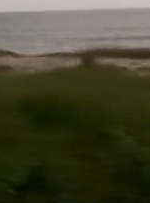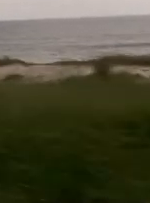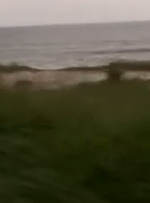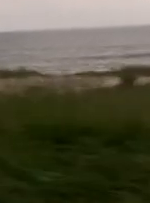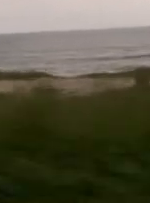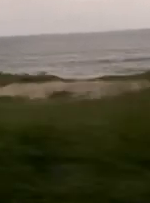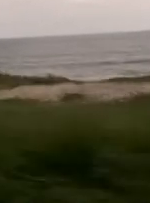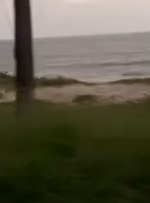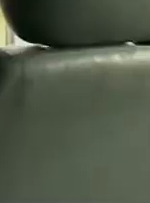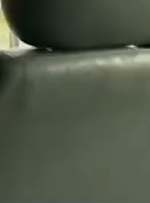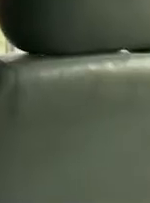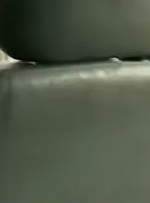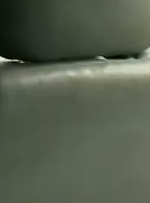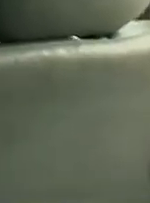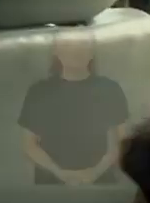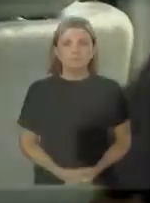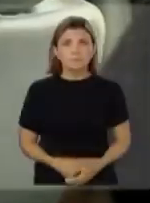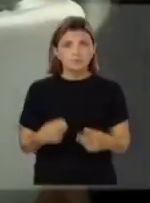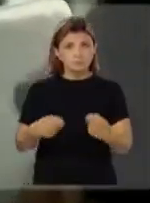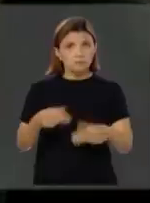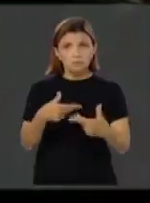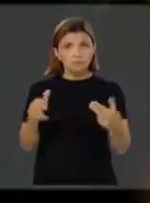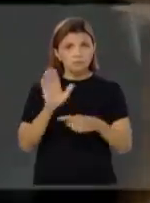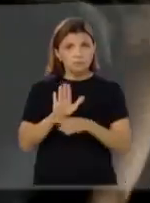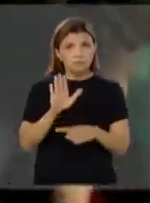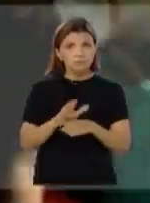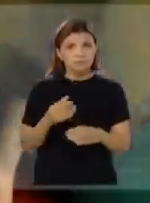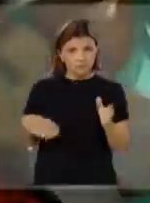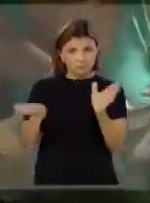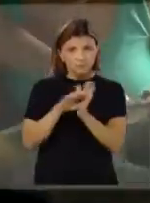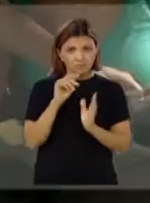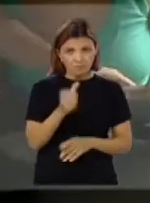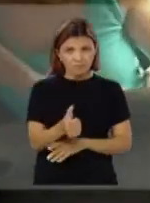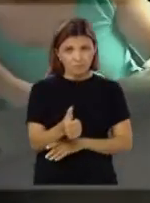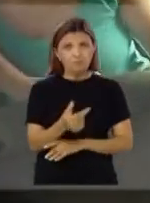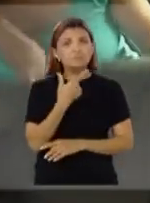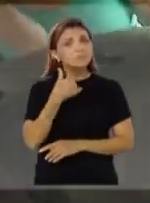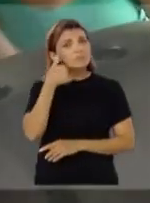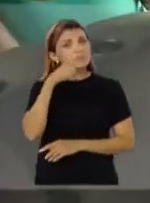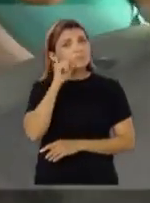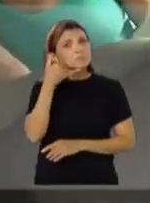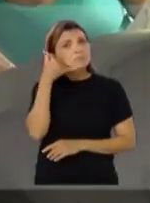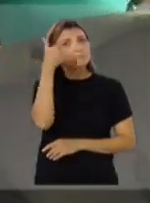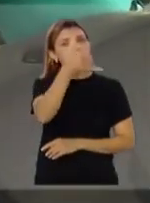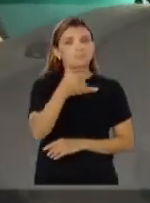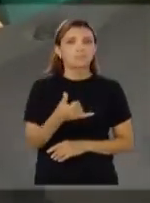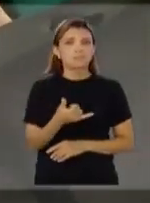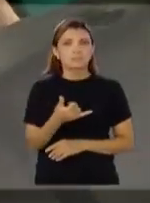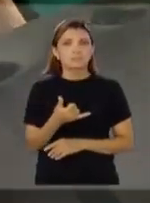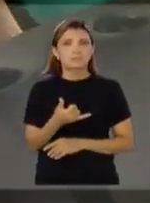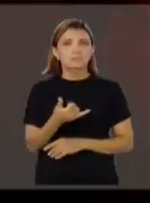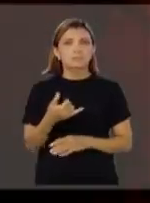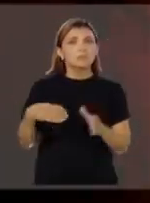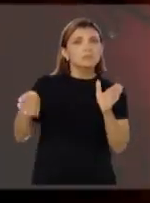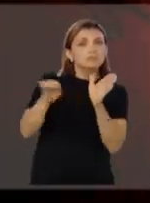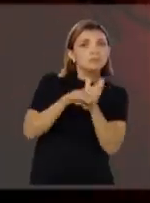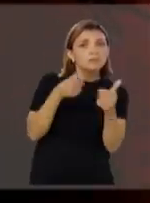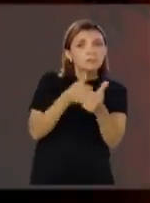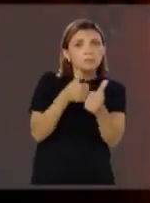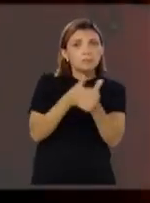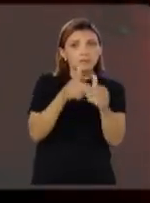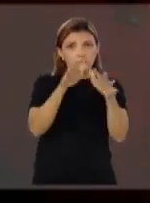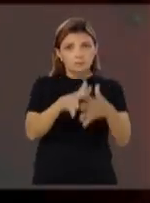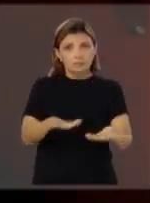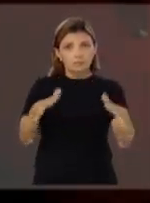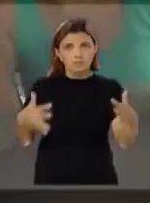aqui Acorda rapaz tá babando perdi alguma coisa já tá chegando eu preciso ligar pra minha mãe quase Chegamos